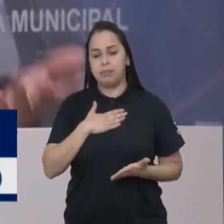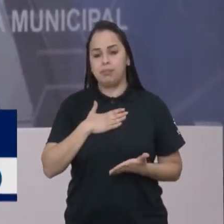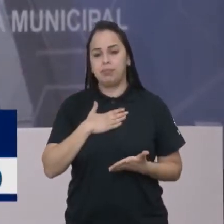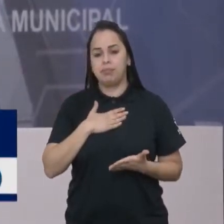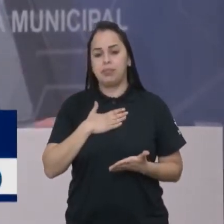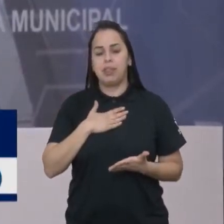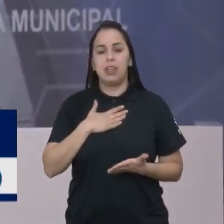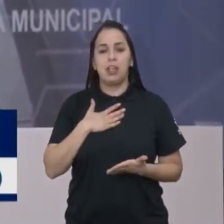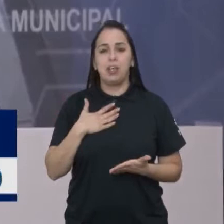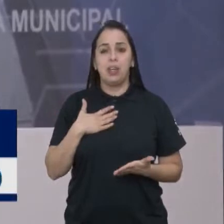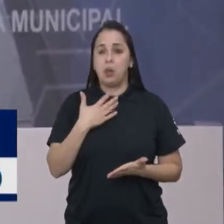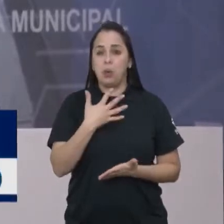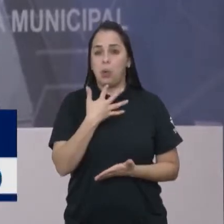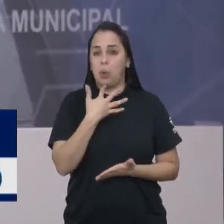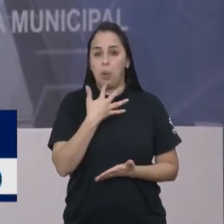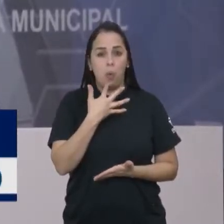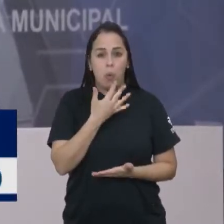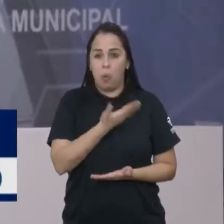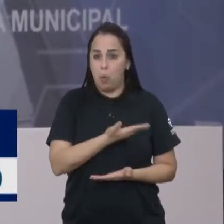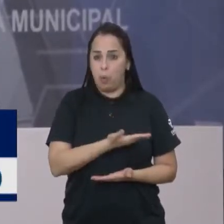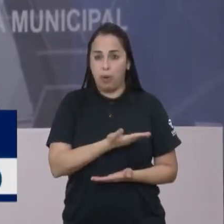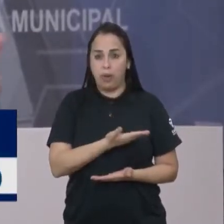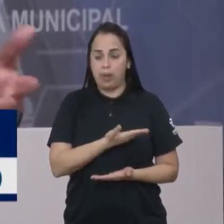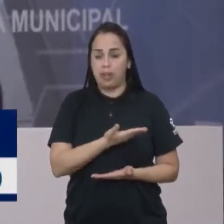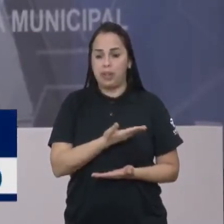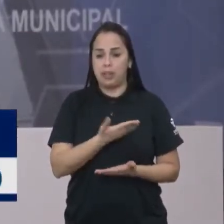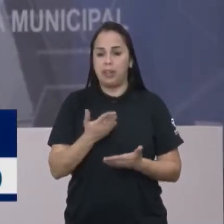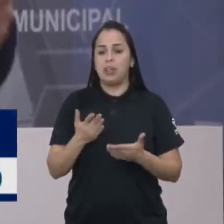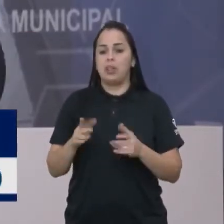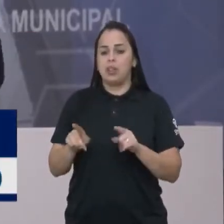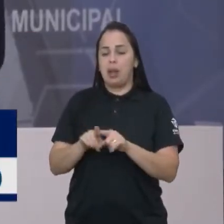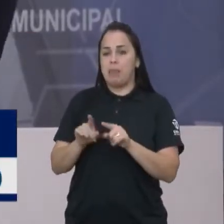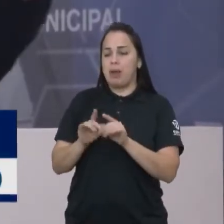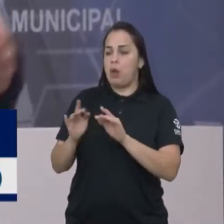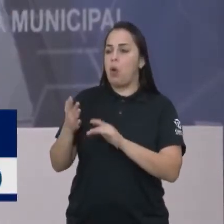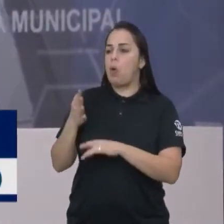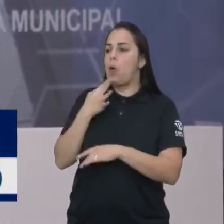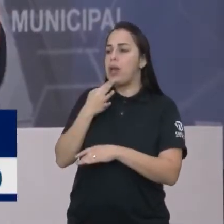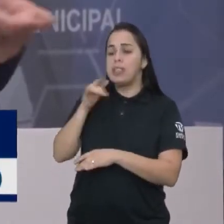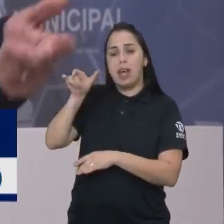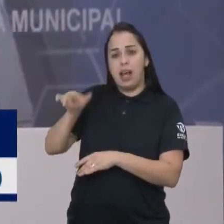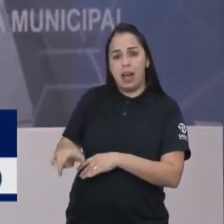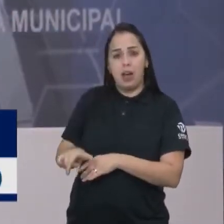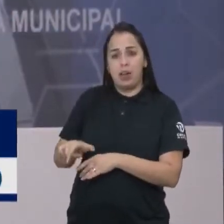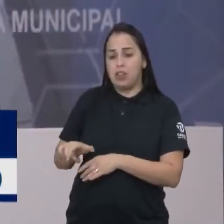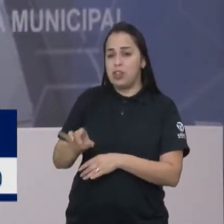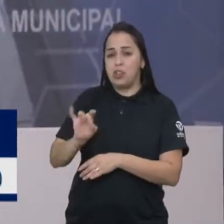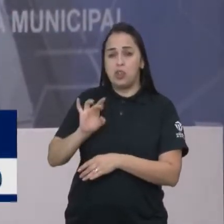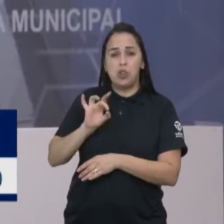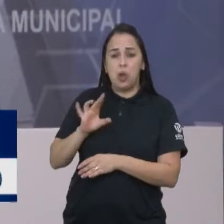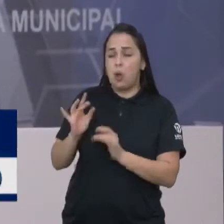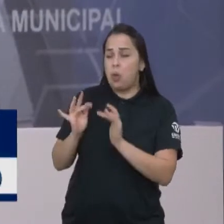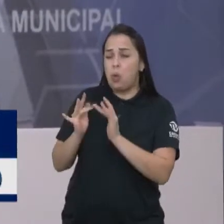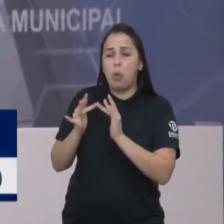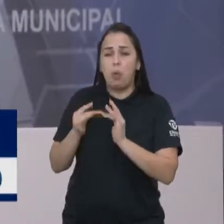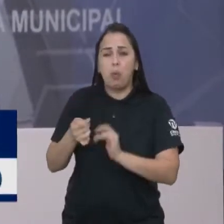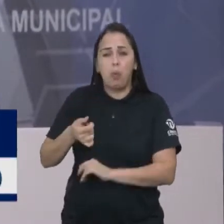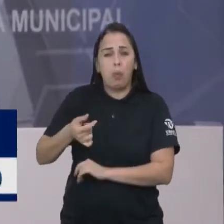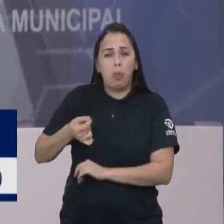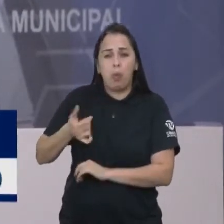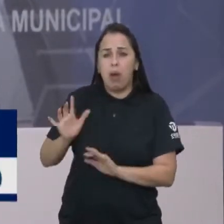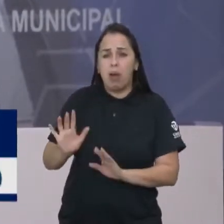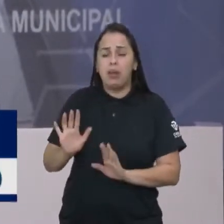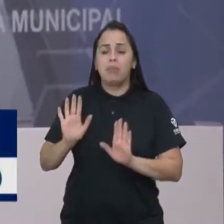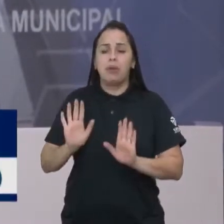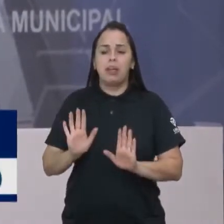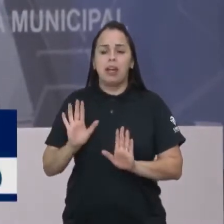eu conhecê-lo proximamente, né, conheci o Ricardo de nome, de poucos contatos, e